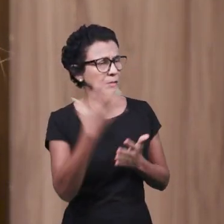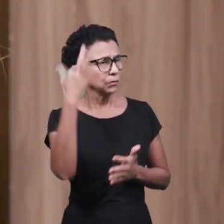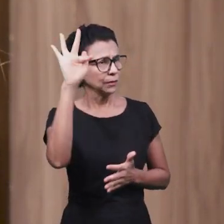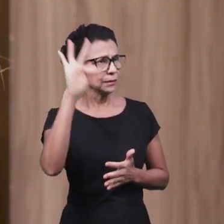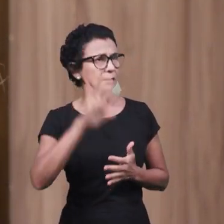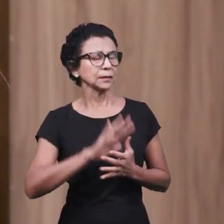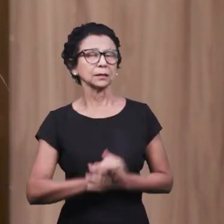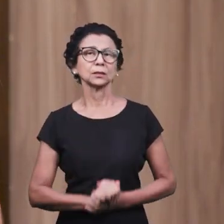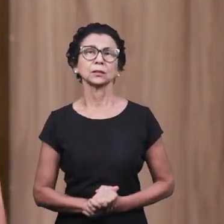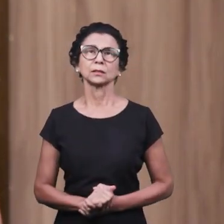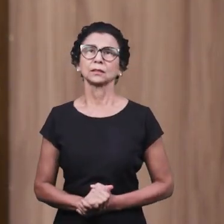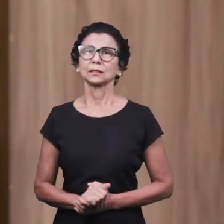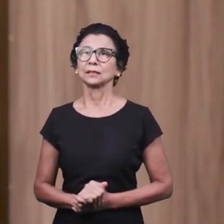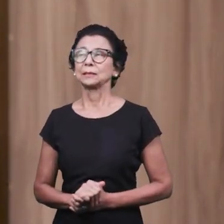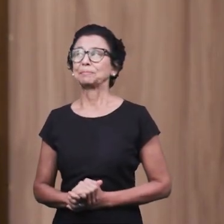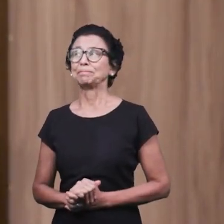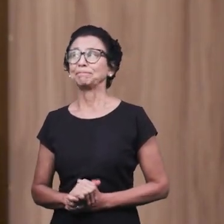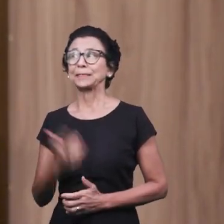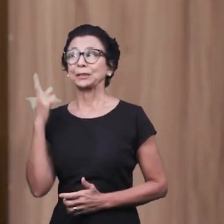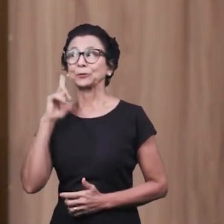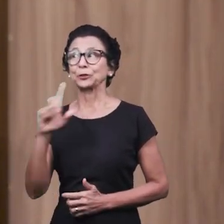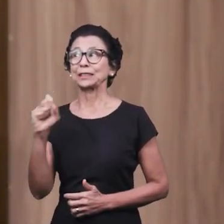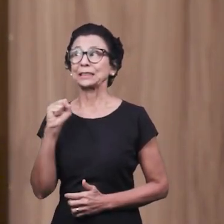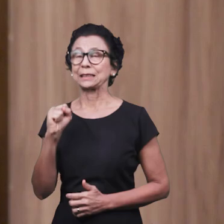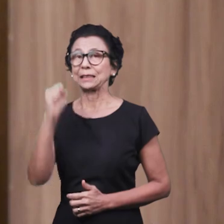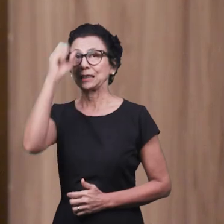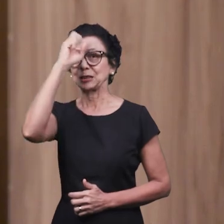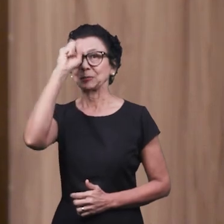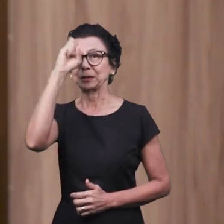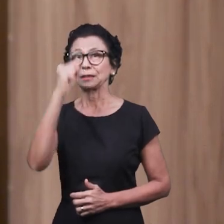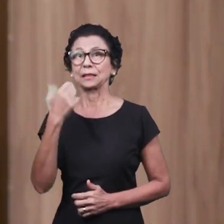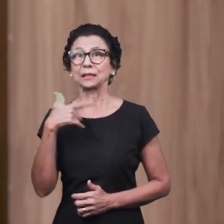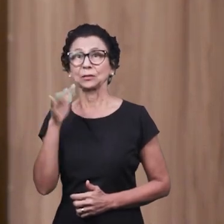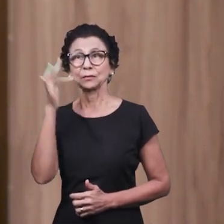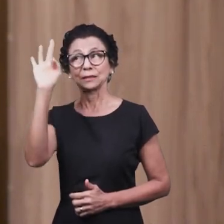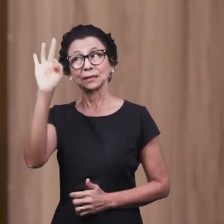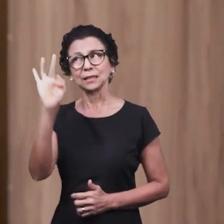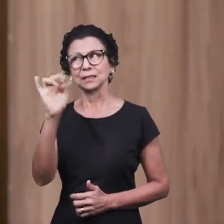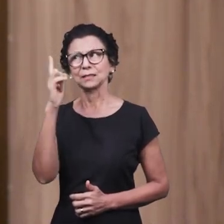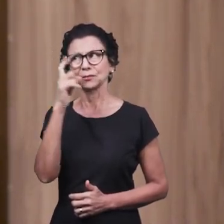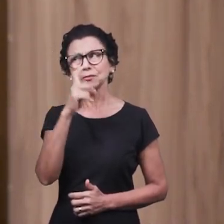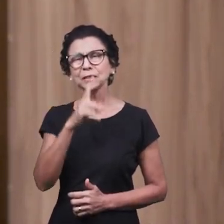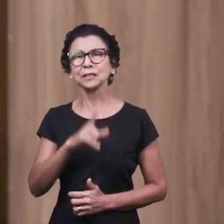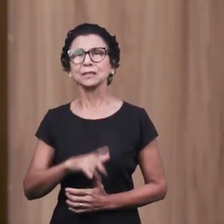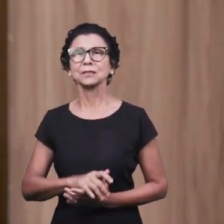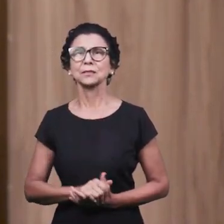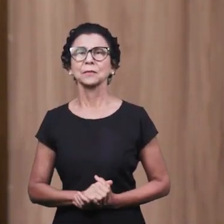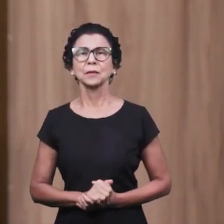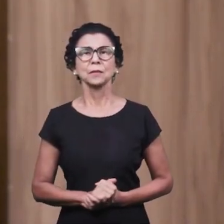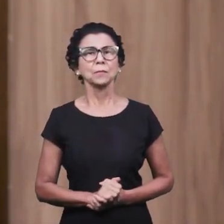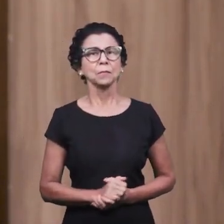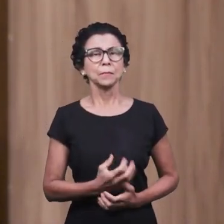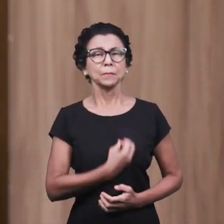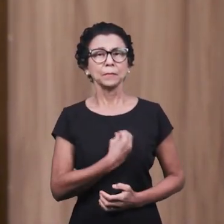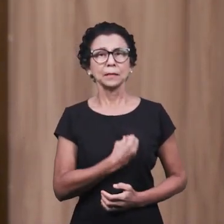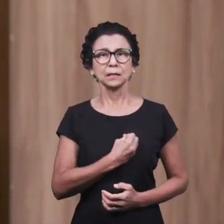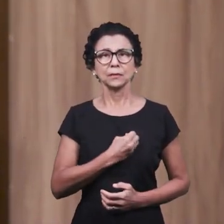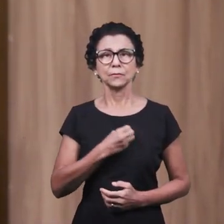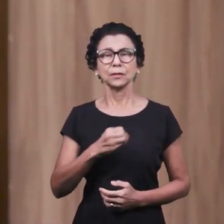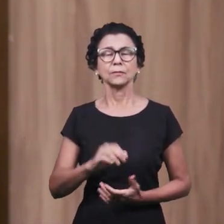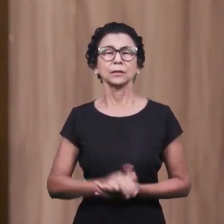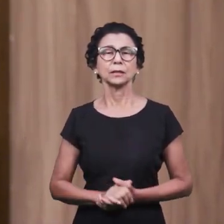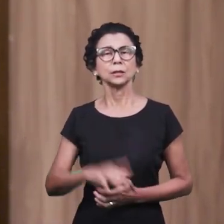pouco de apreensão. Falava, será que eu vou conseguir mesmo aprender a língua do francês? É difícil. Mas você tá ali 24 horas por dia, todos os